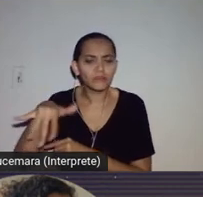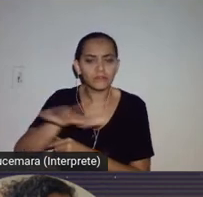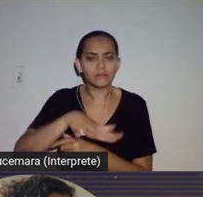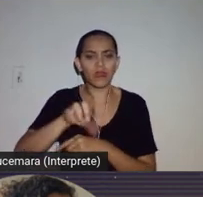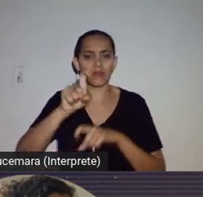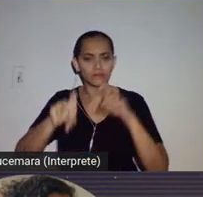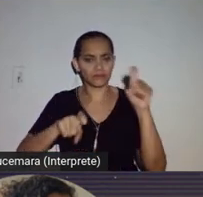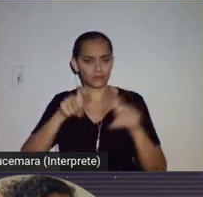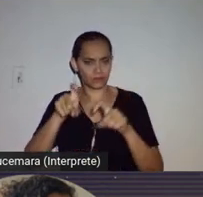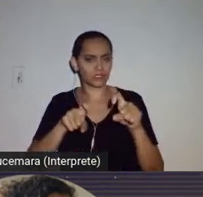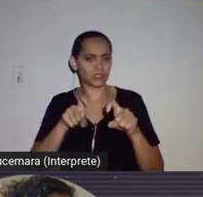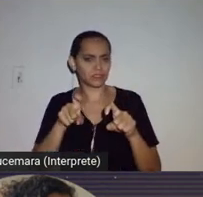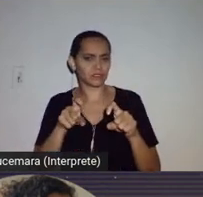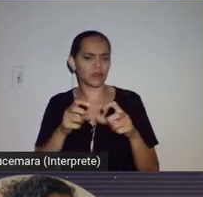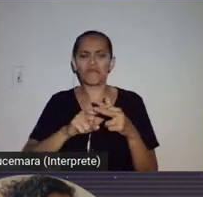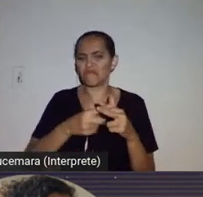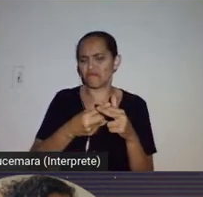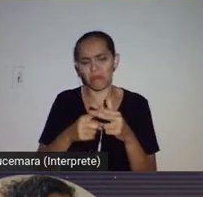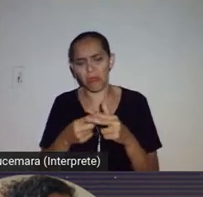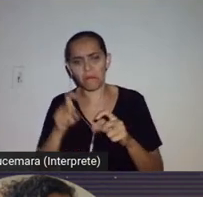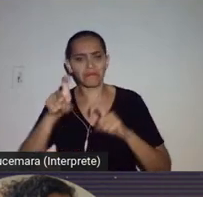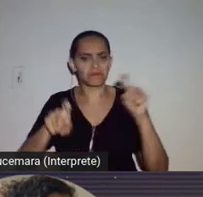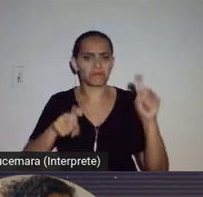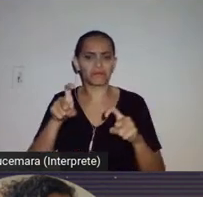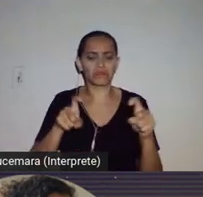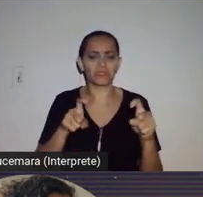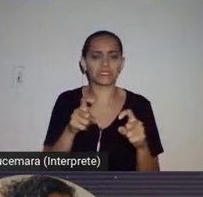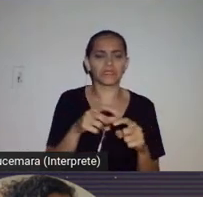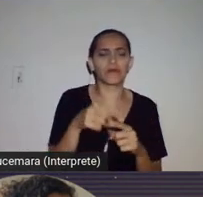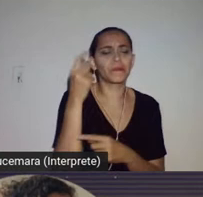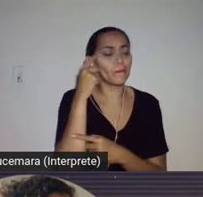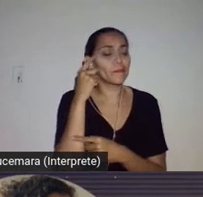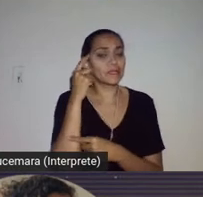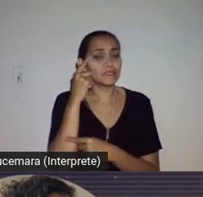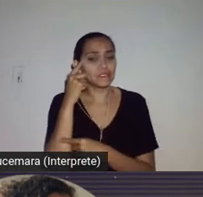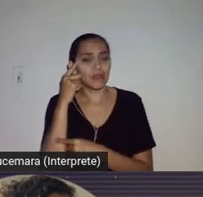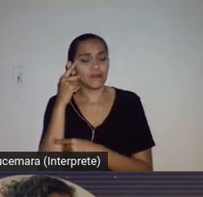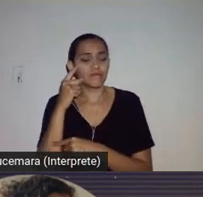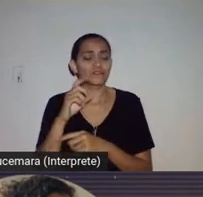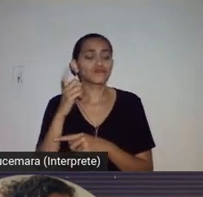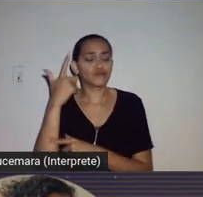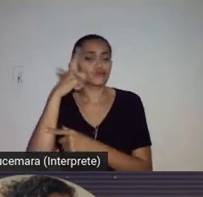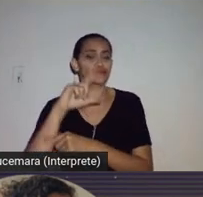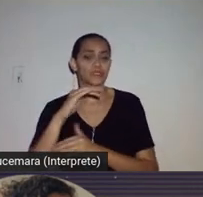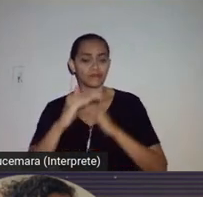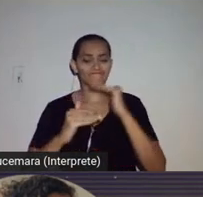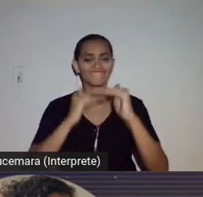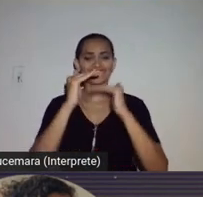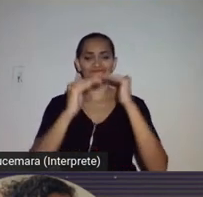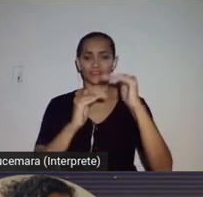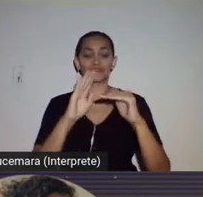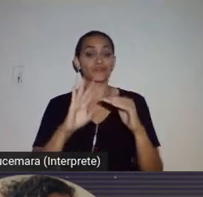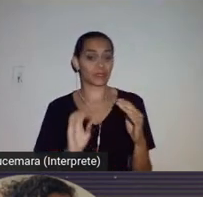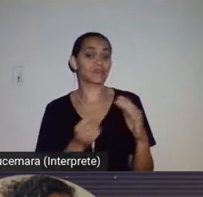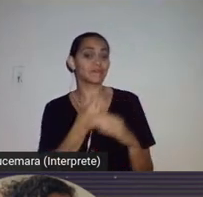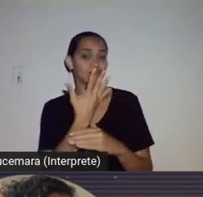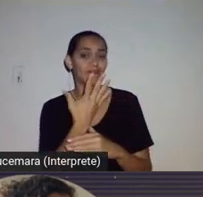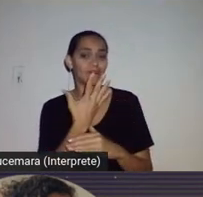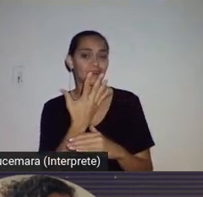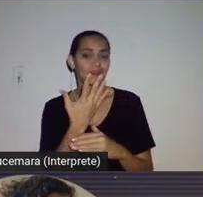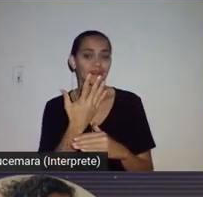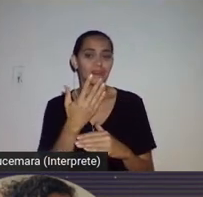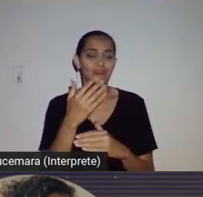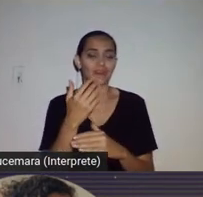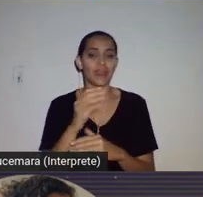Programar parecia ser uma coisa meio mágica, assim, no sentido de das coisas que você consegue construir, das aplicações e dos problemas que você consegue